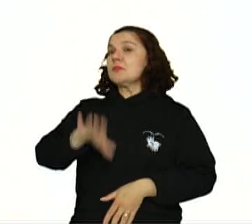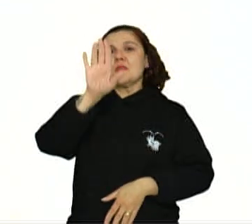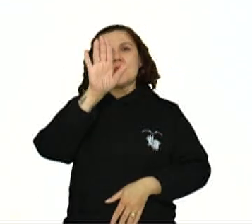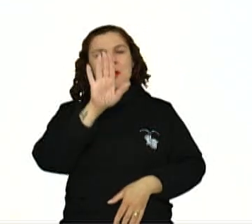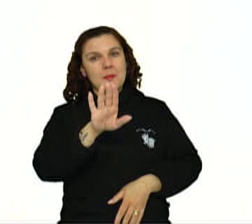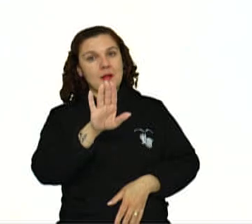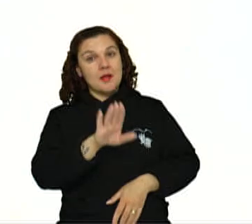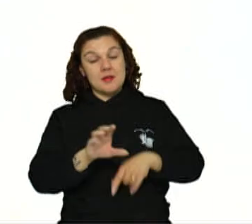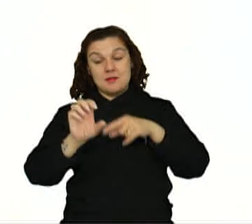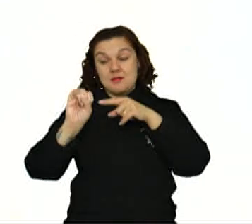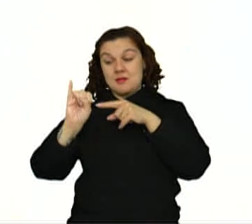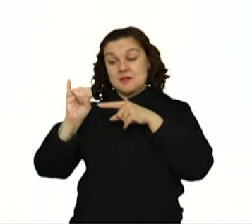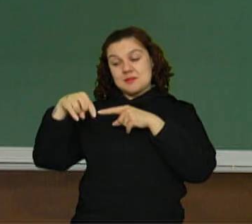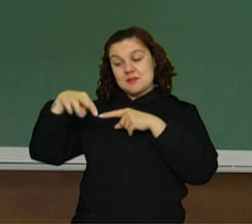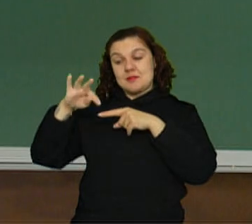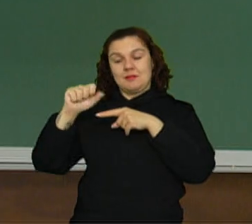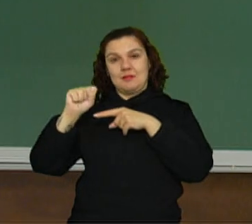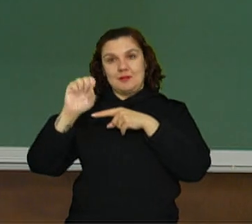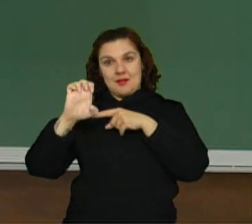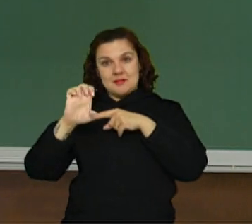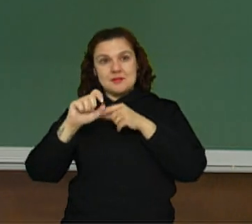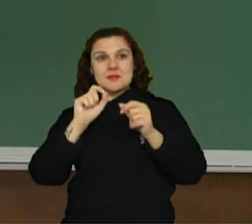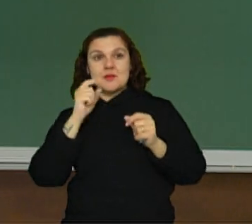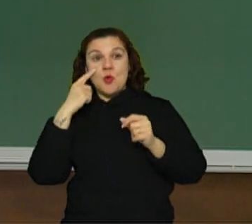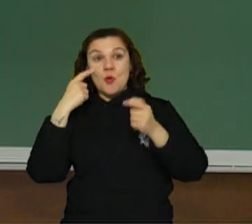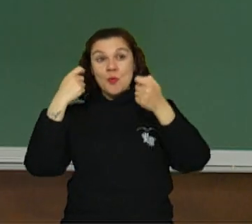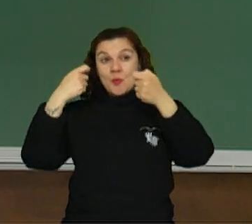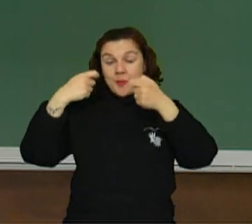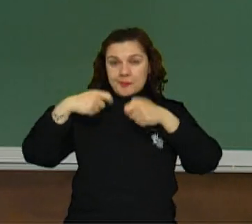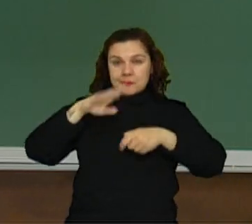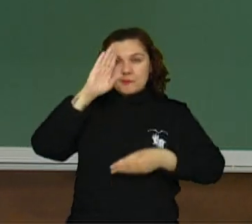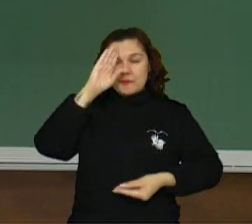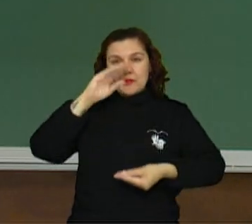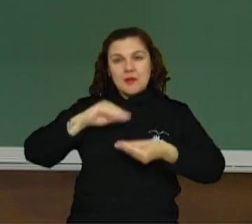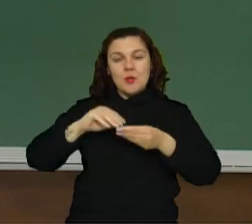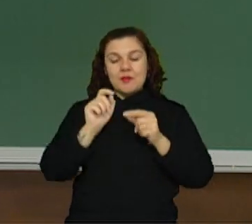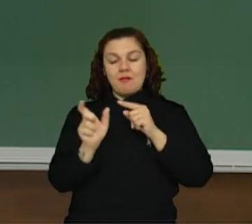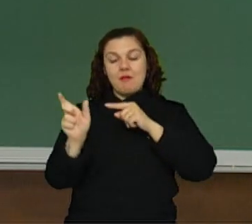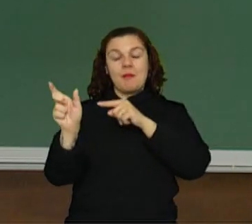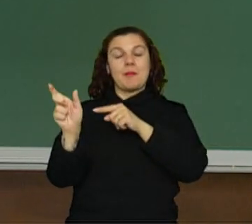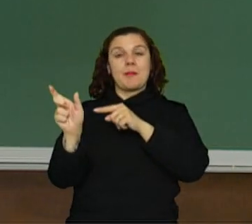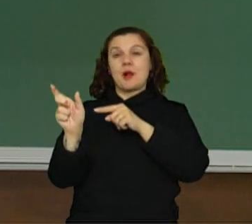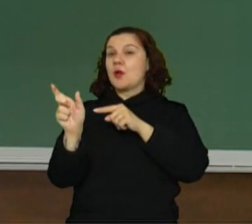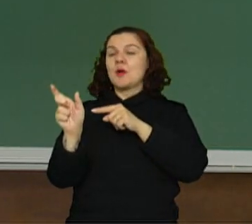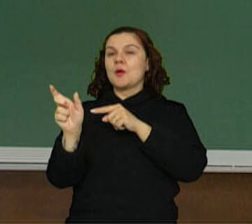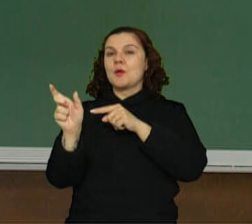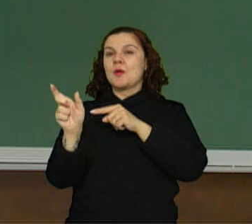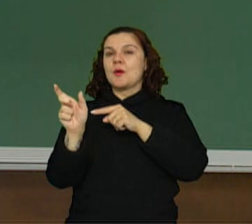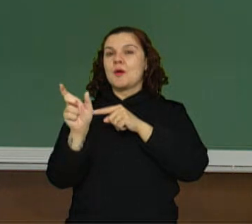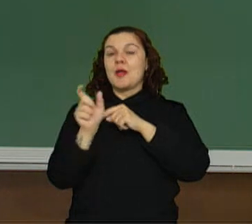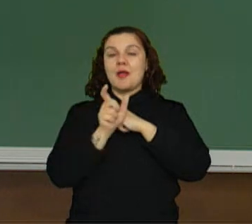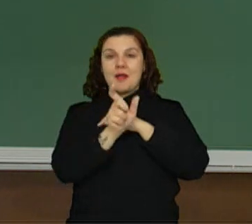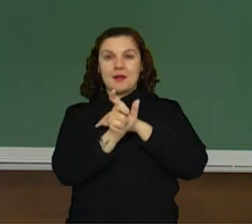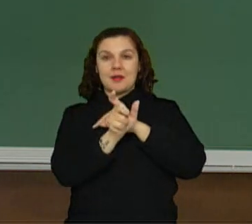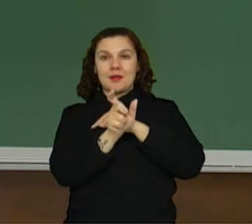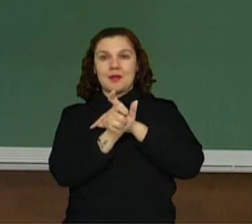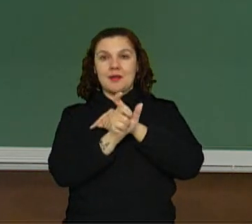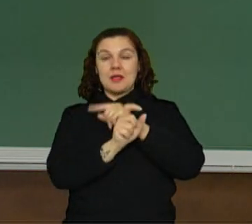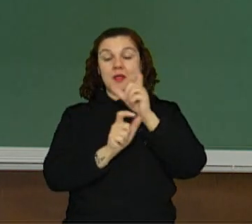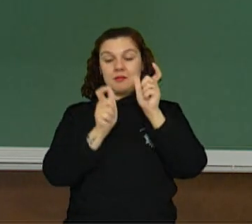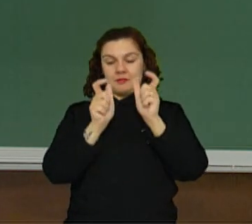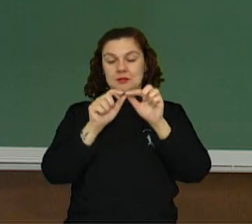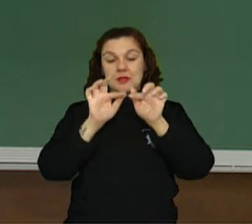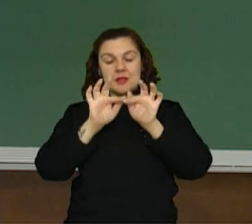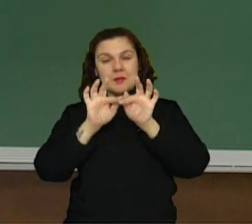A sintaxe, né? Eu tenho que verificar o que aquela palavrinha, onde ela está localizada na minha